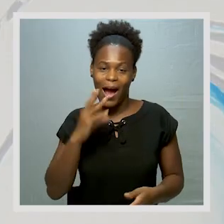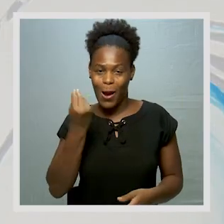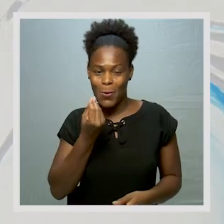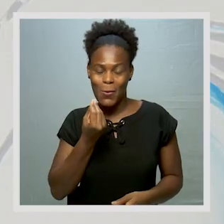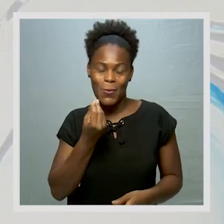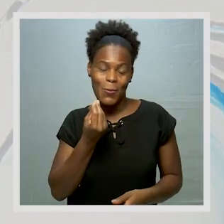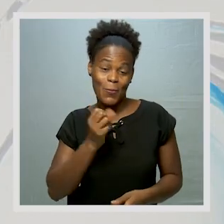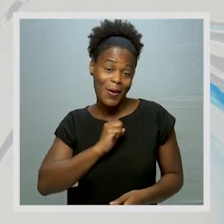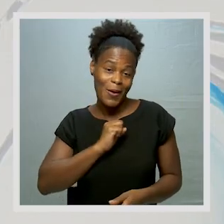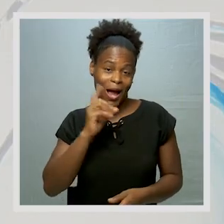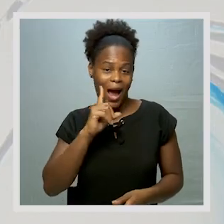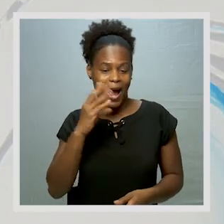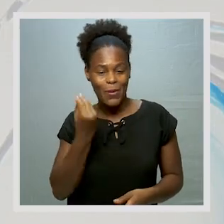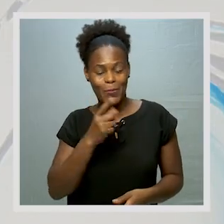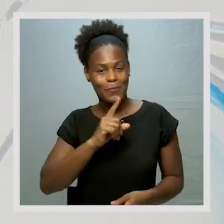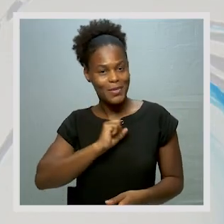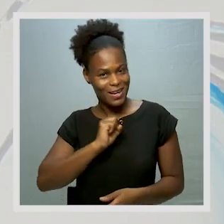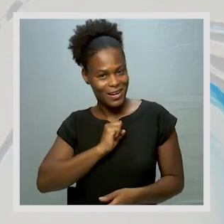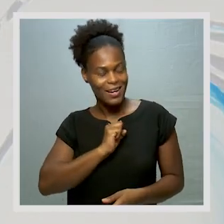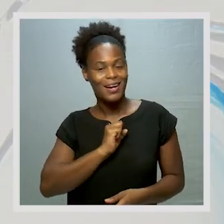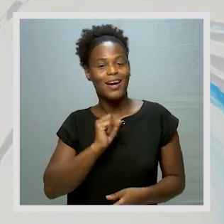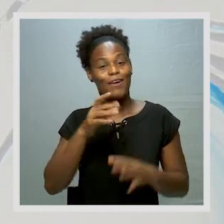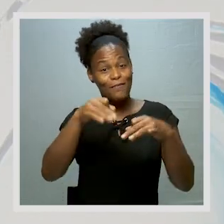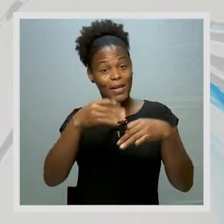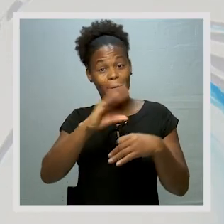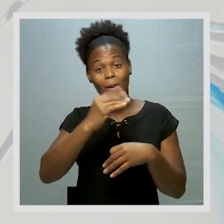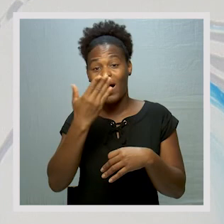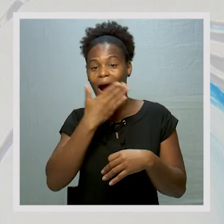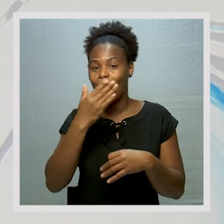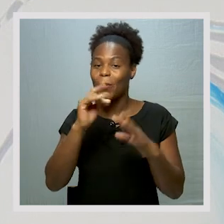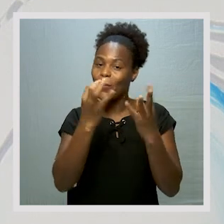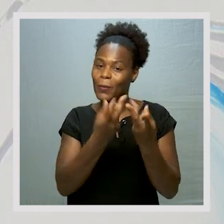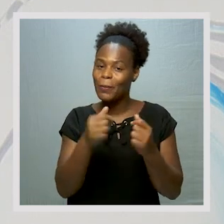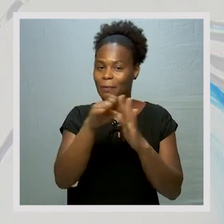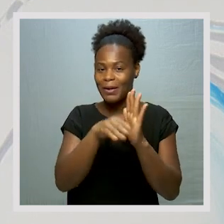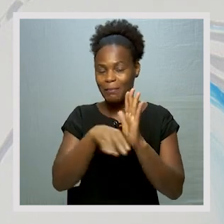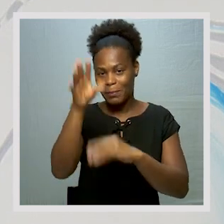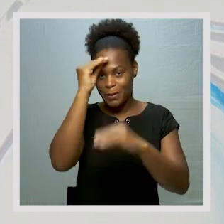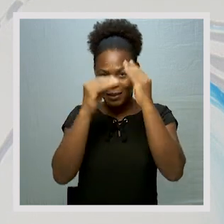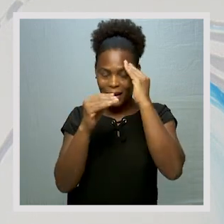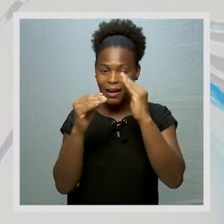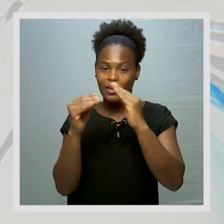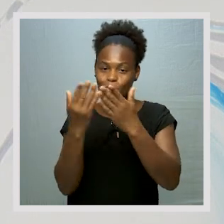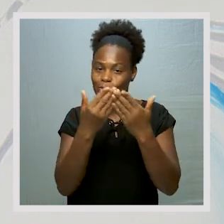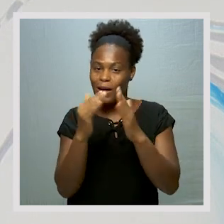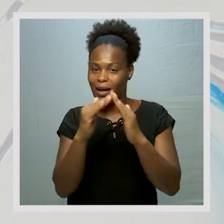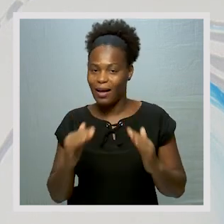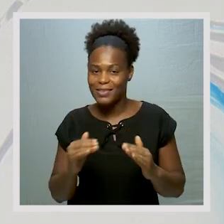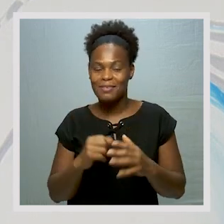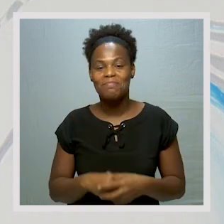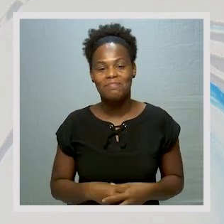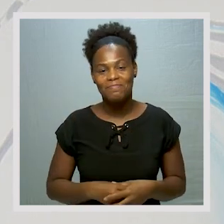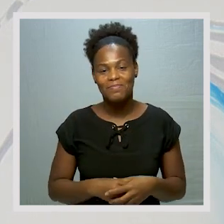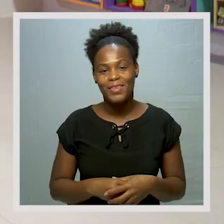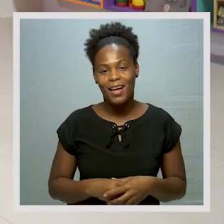Meus alunos e minhas alunas, terminamos assim mais uma aula de economia no programa Aprender e Estudar